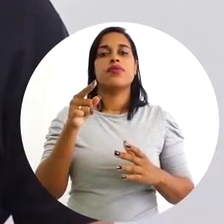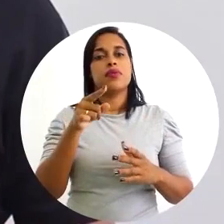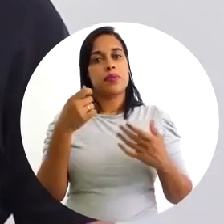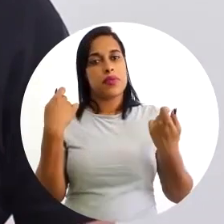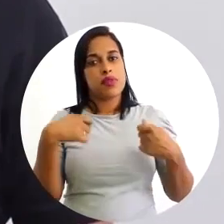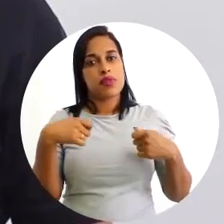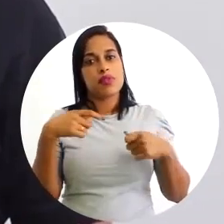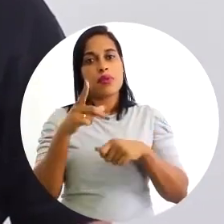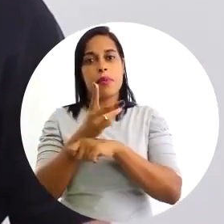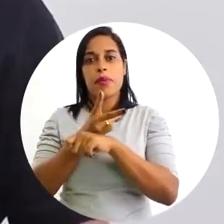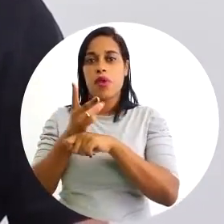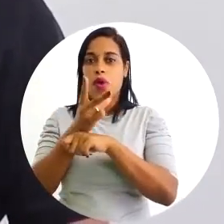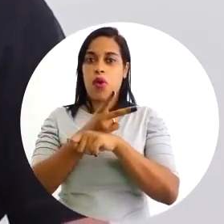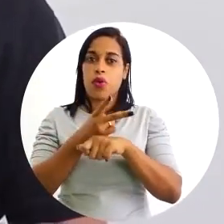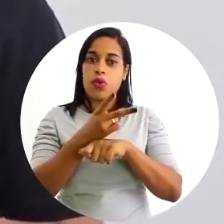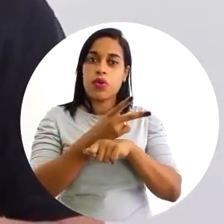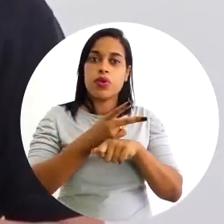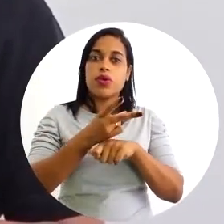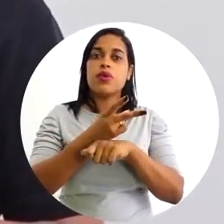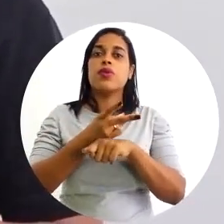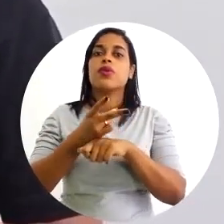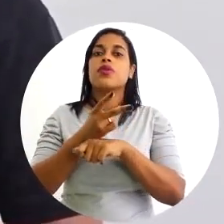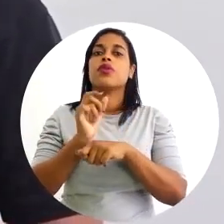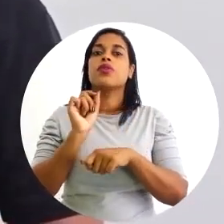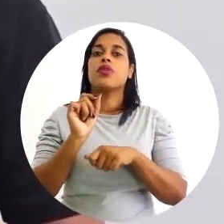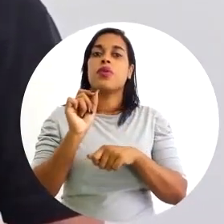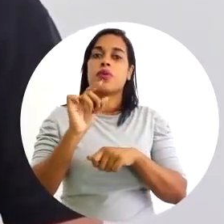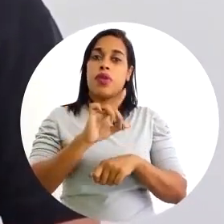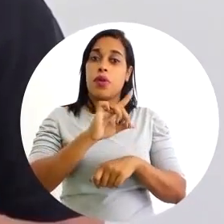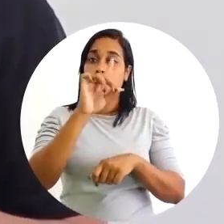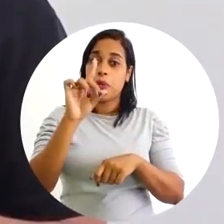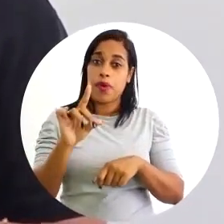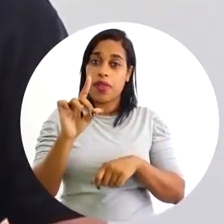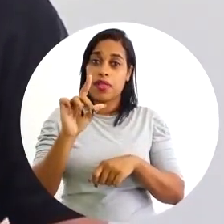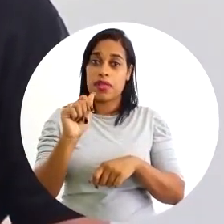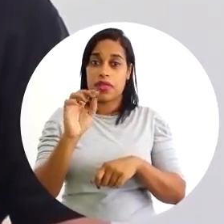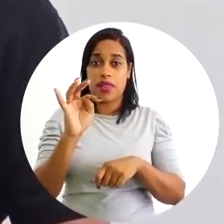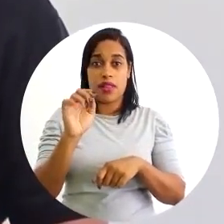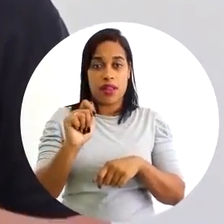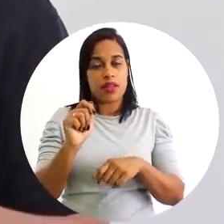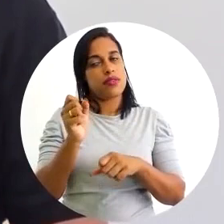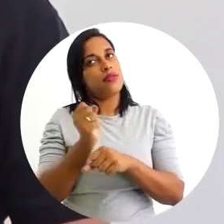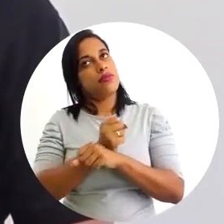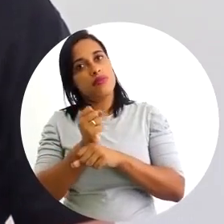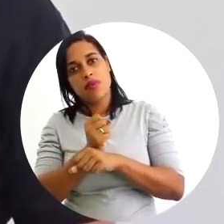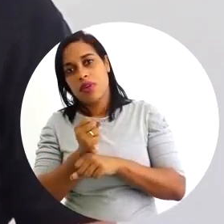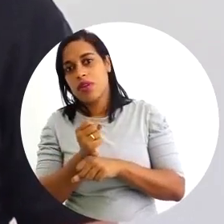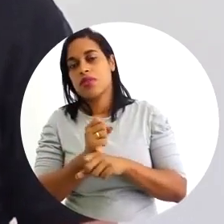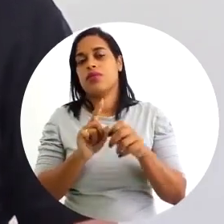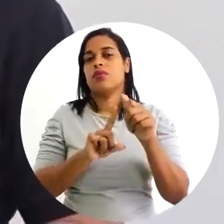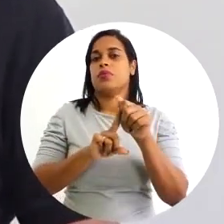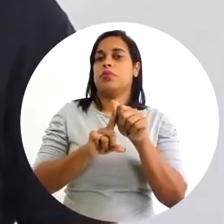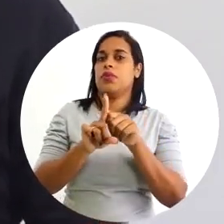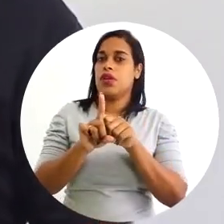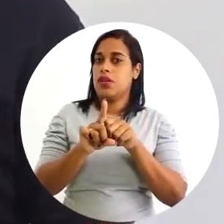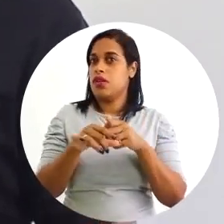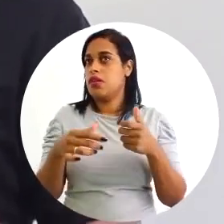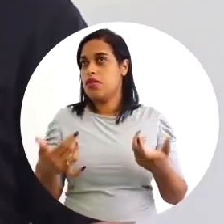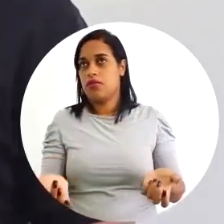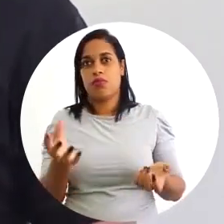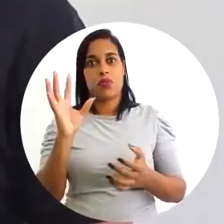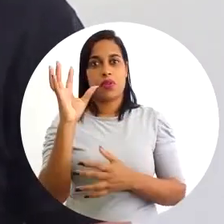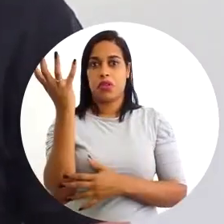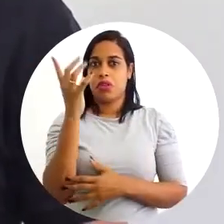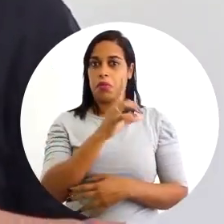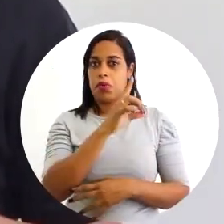que você vai ter que procurar no texto uma data, um ano, um mês, uma estação do